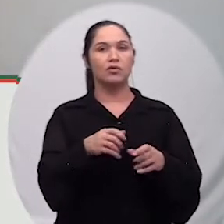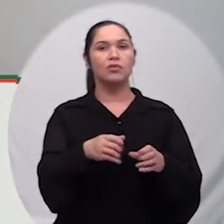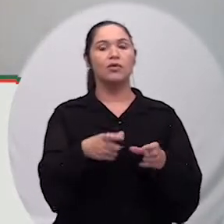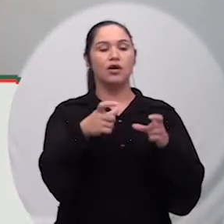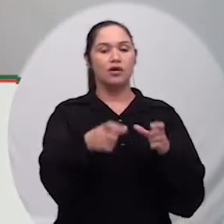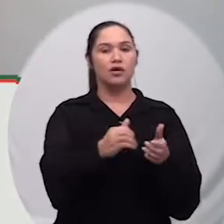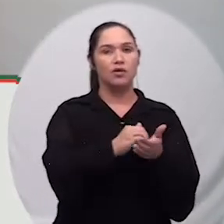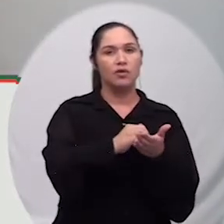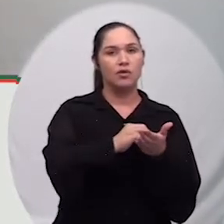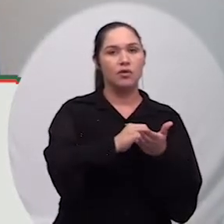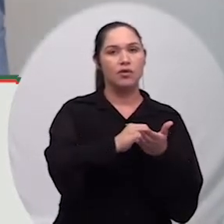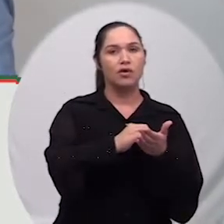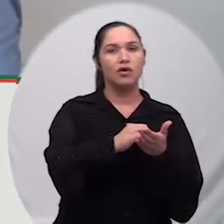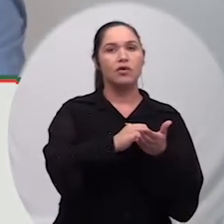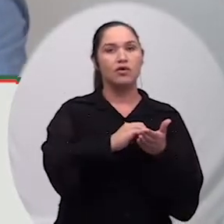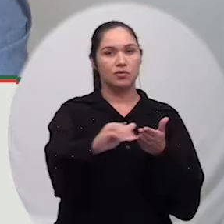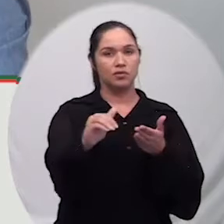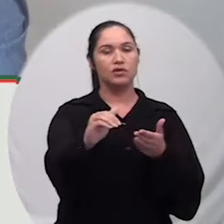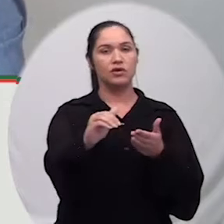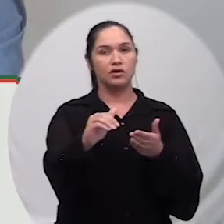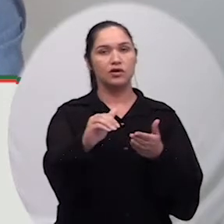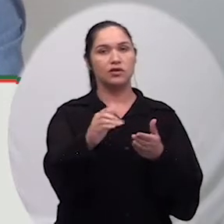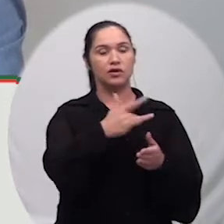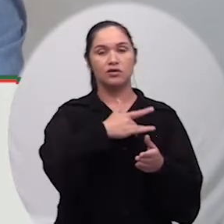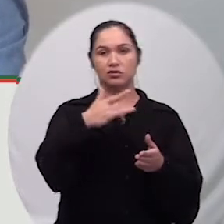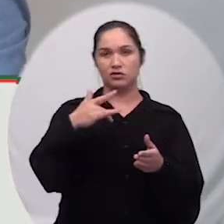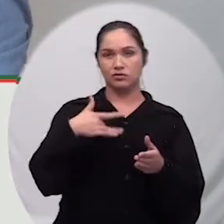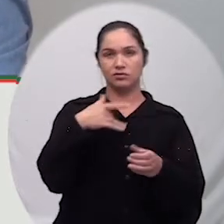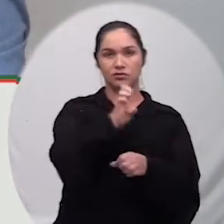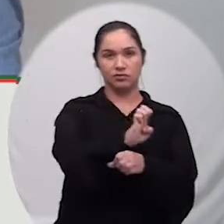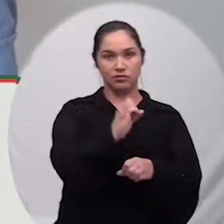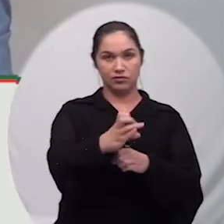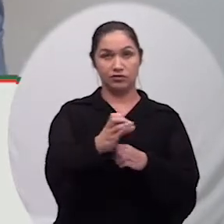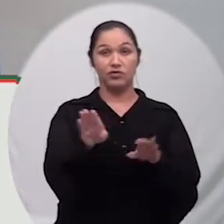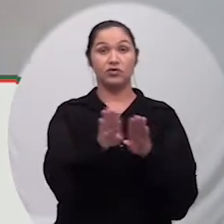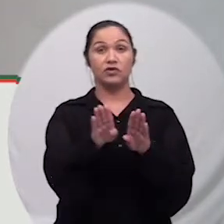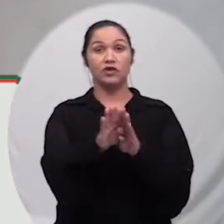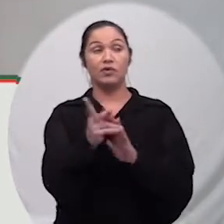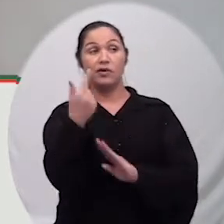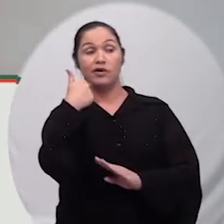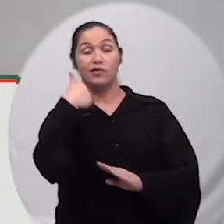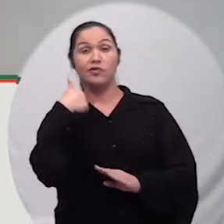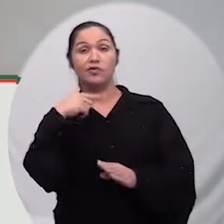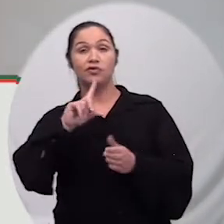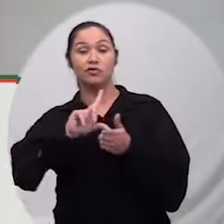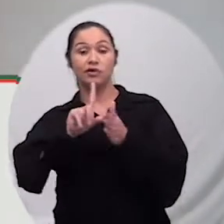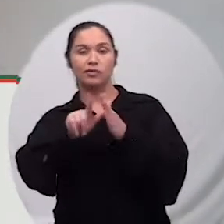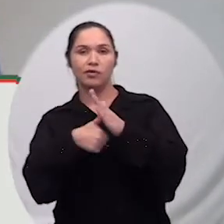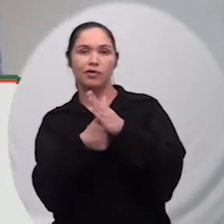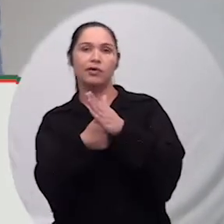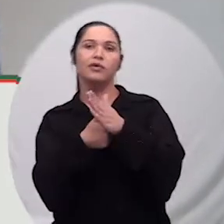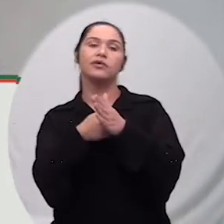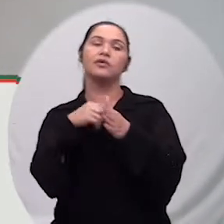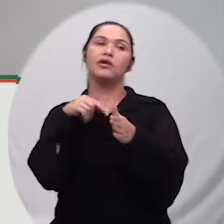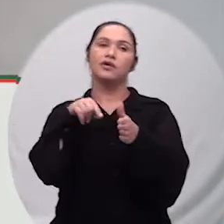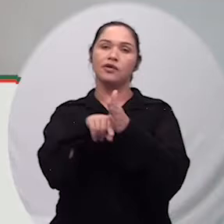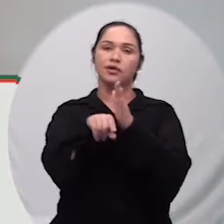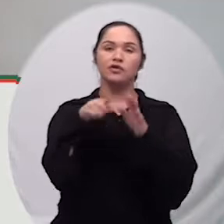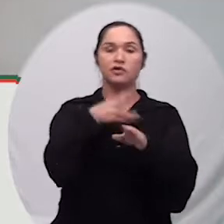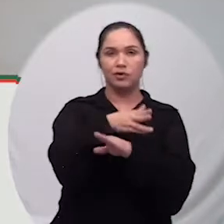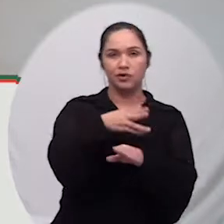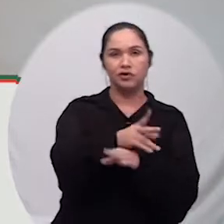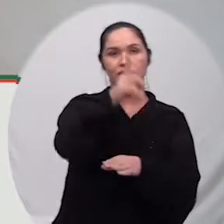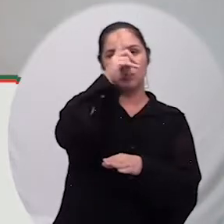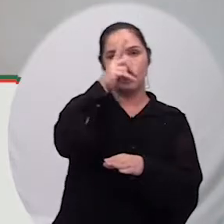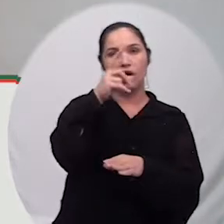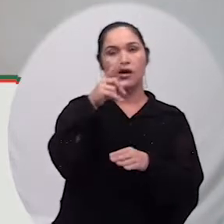que trata sobre as ONGs e a aplicação pública, política pública aos animais. Né? Representei essa casa também